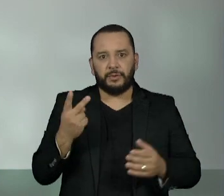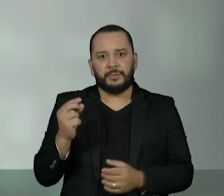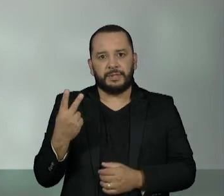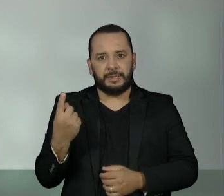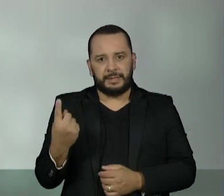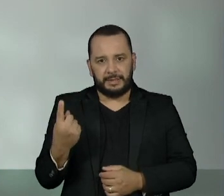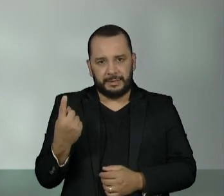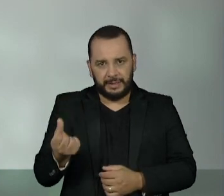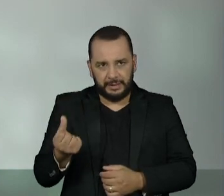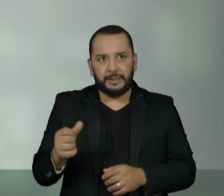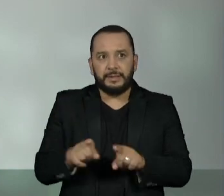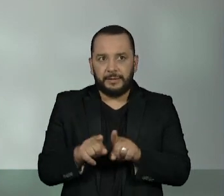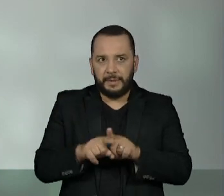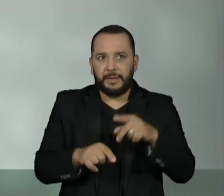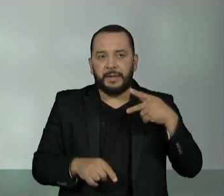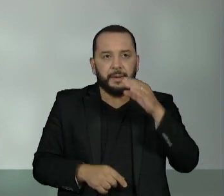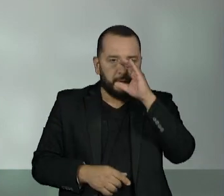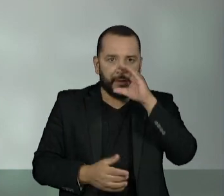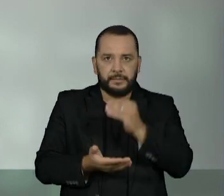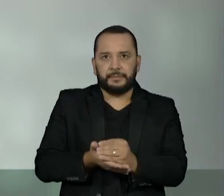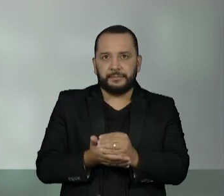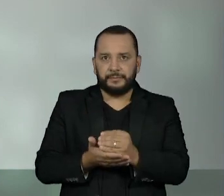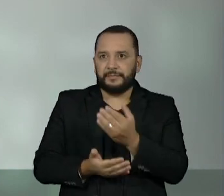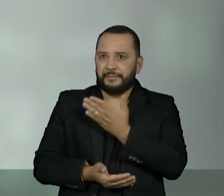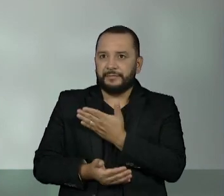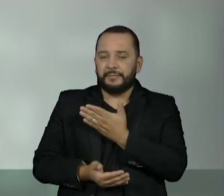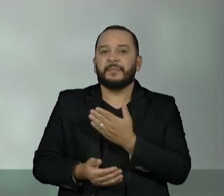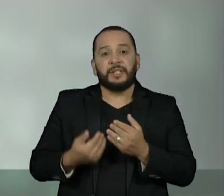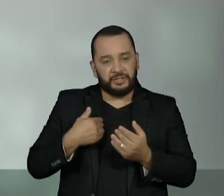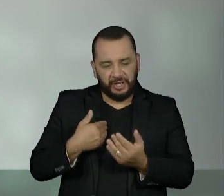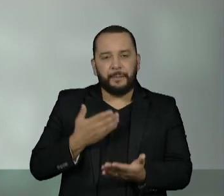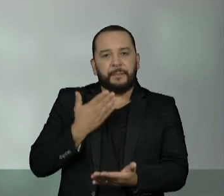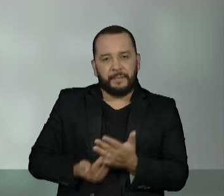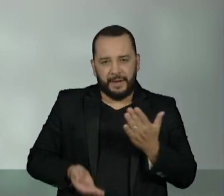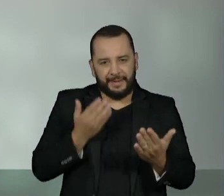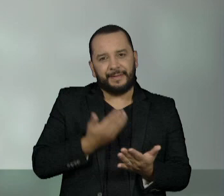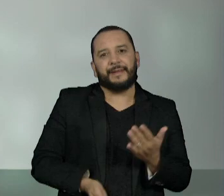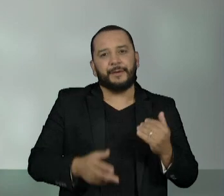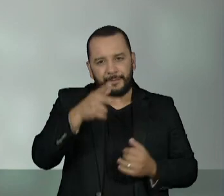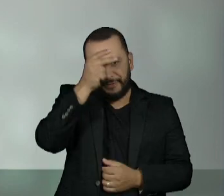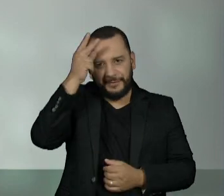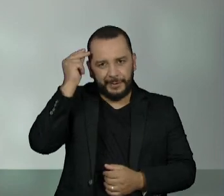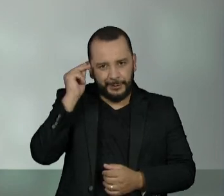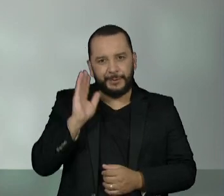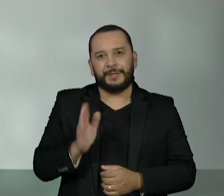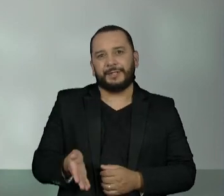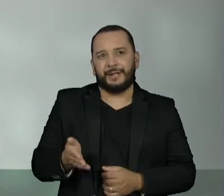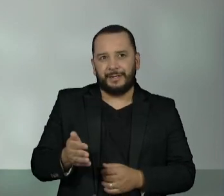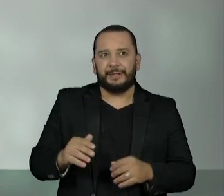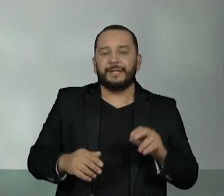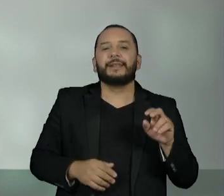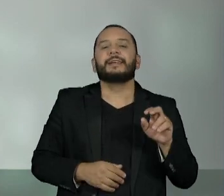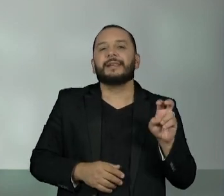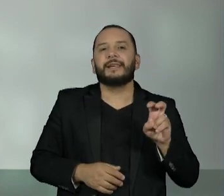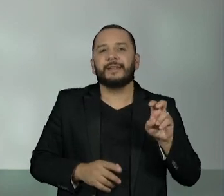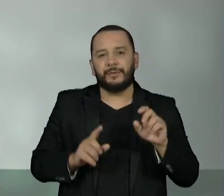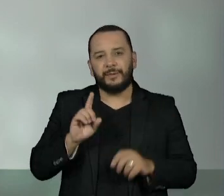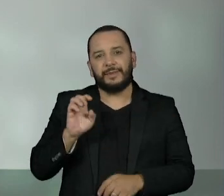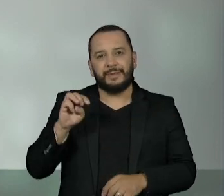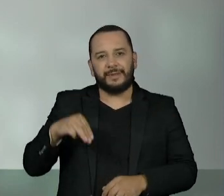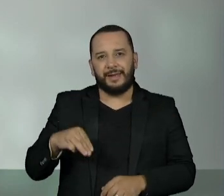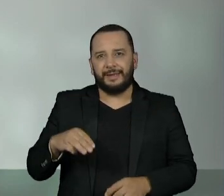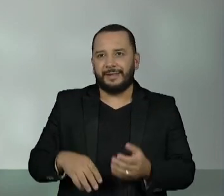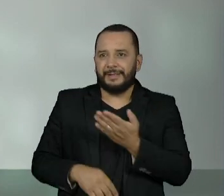quarto lugar, vem o PSDB, foi o partido que mais perdeu prefeituras nesse ano. E em quinto lugar, vem o